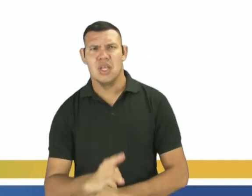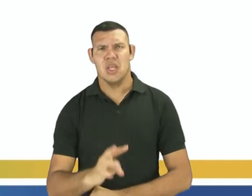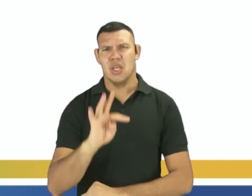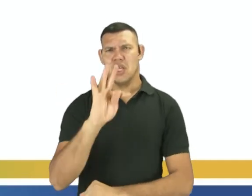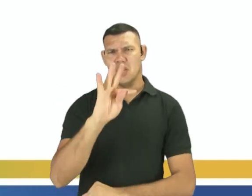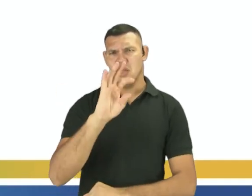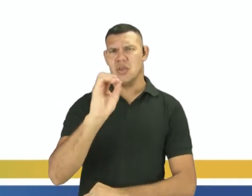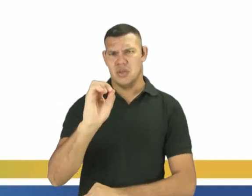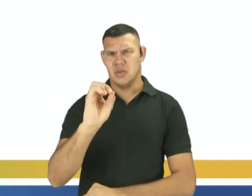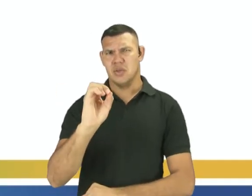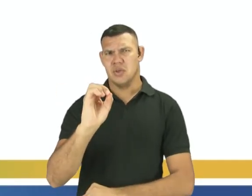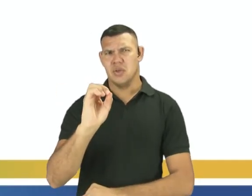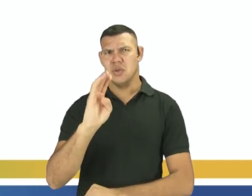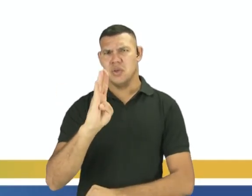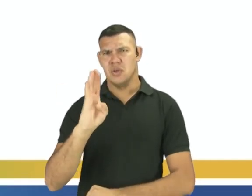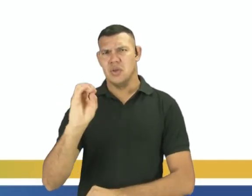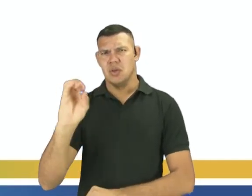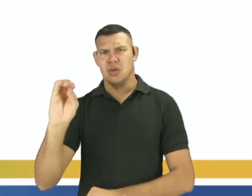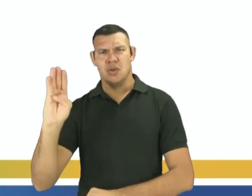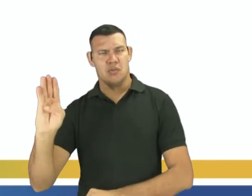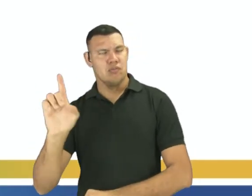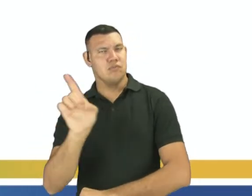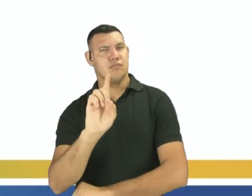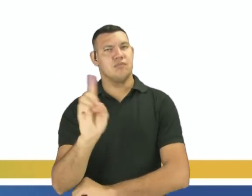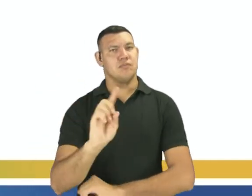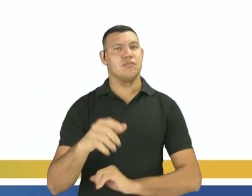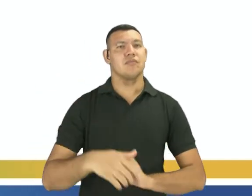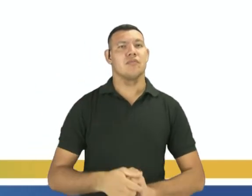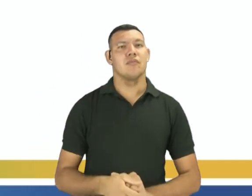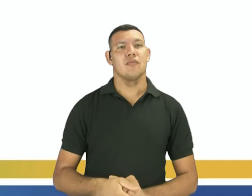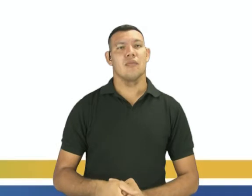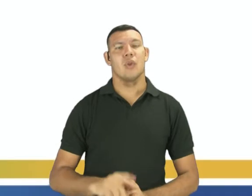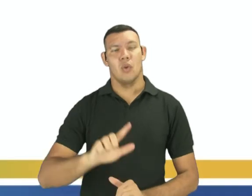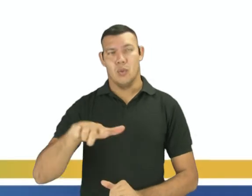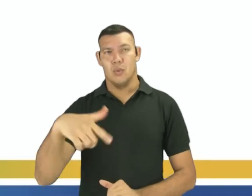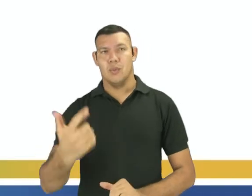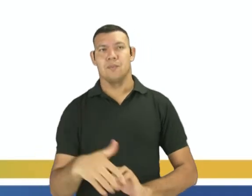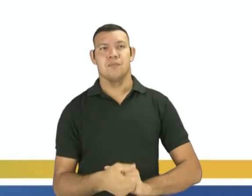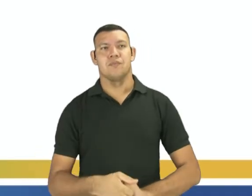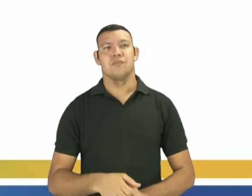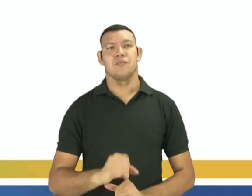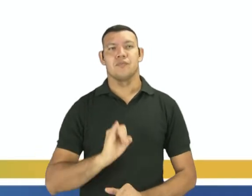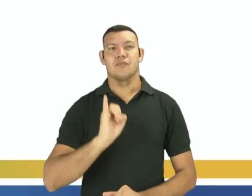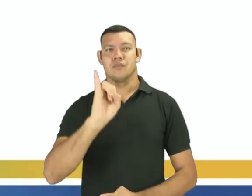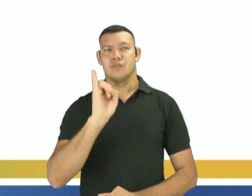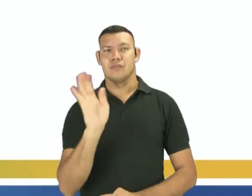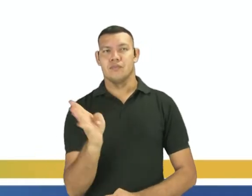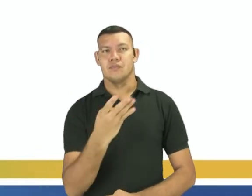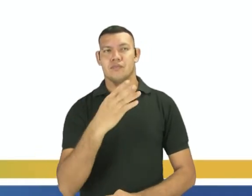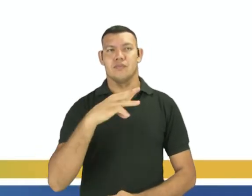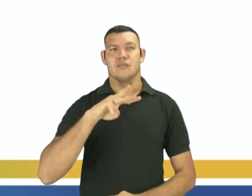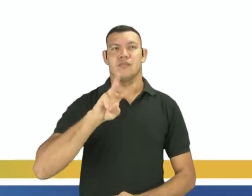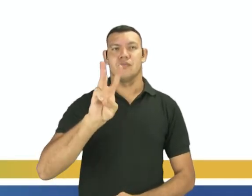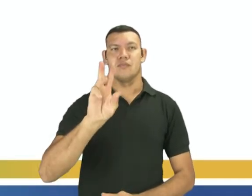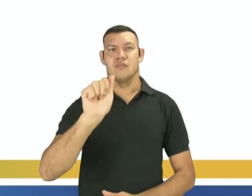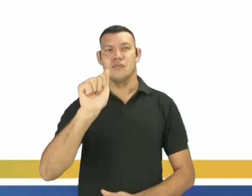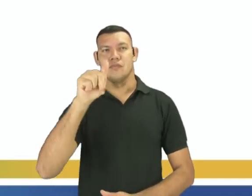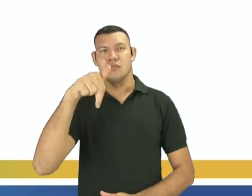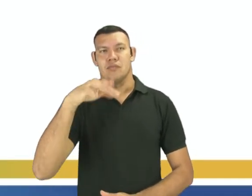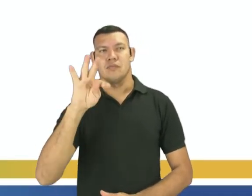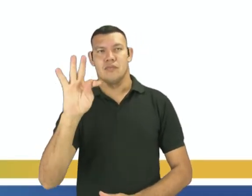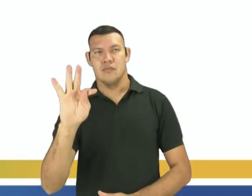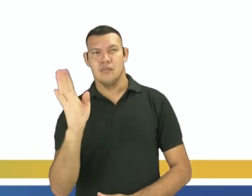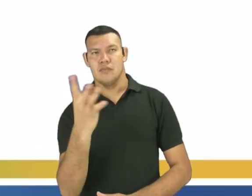tem o verbo promise, ok? E mais um, I want to stay here. Eu quero ficar